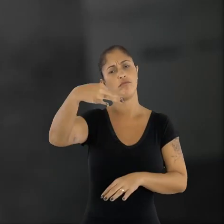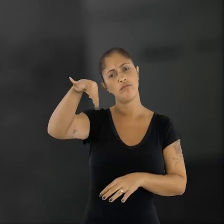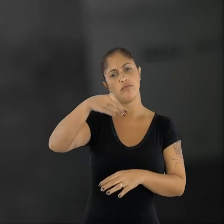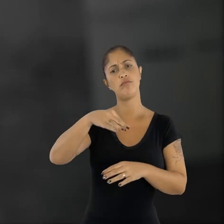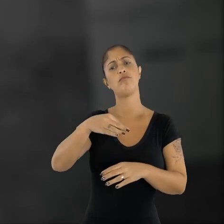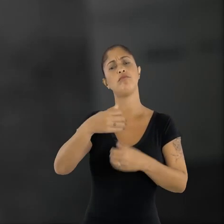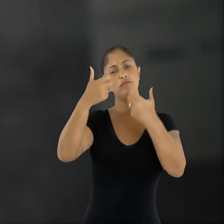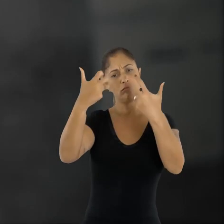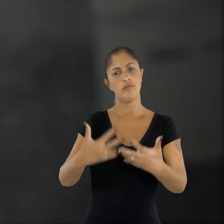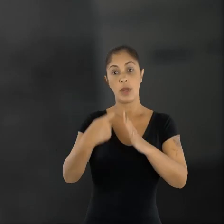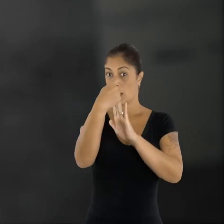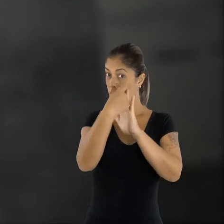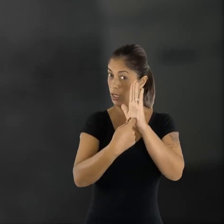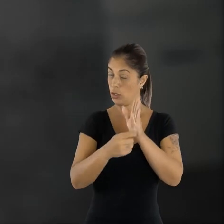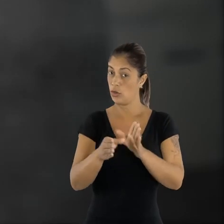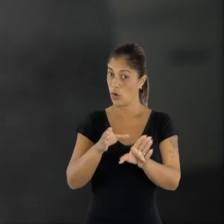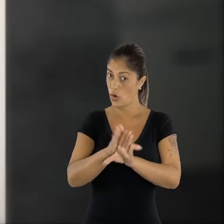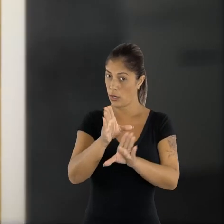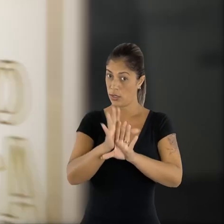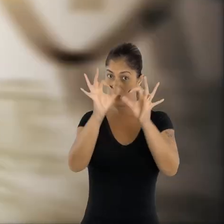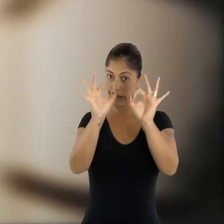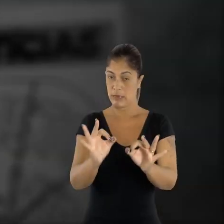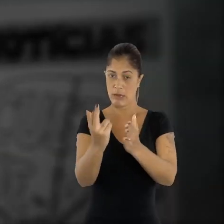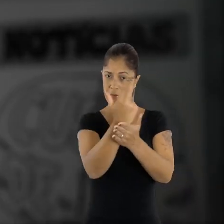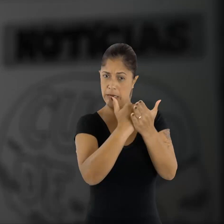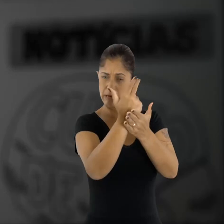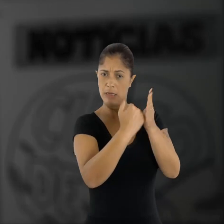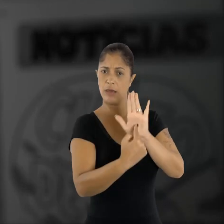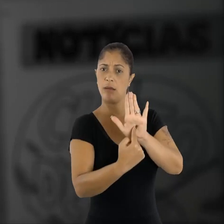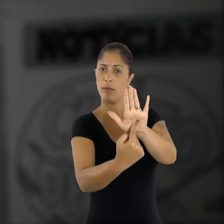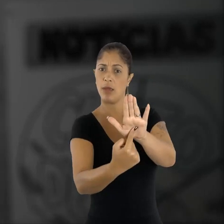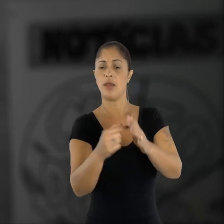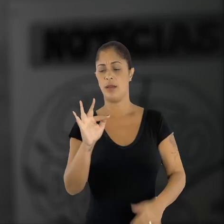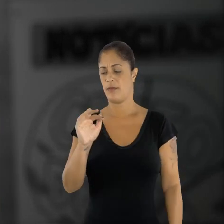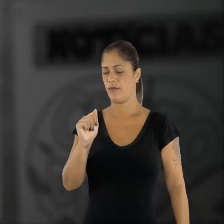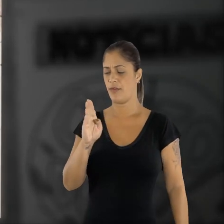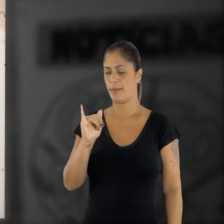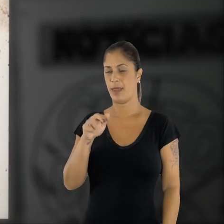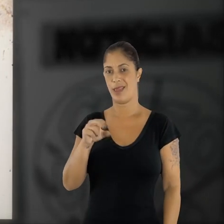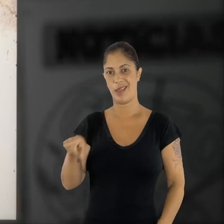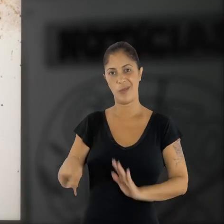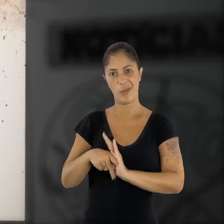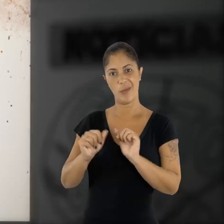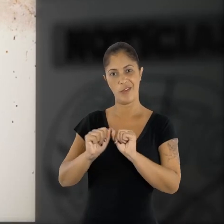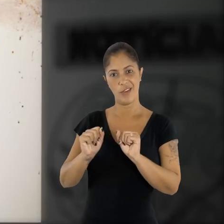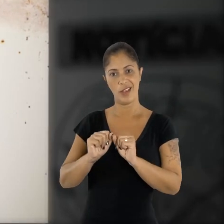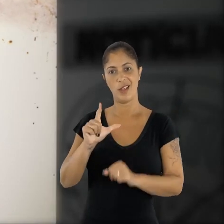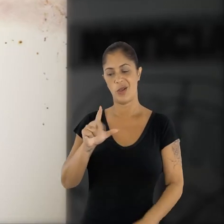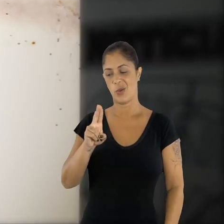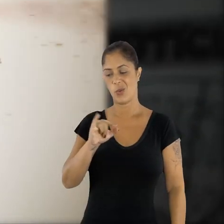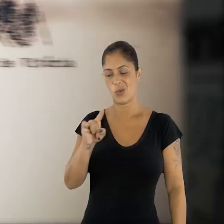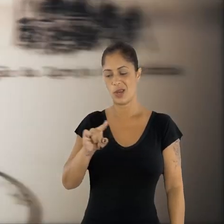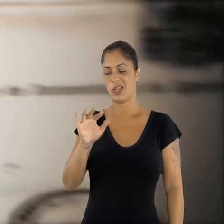folhetos. Nós produzimos os textos com a orientação do Beto, com desenhos ilustrados do Fabiano, Luiz